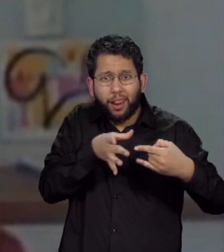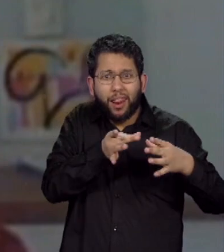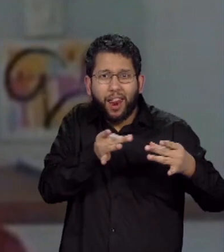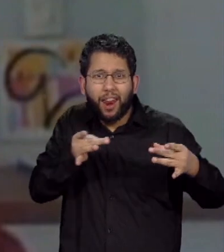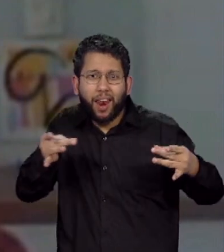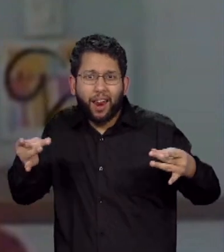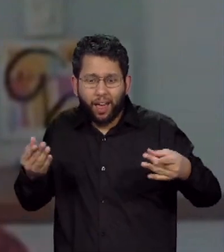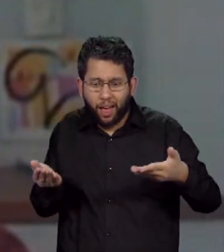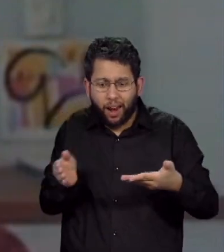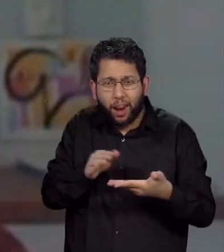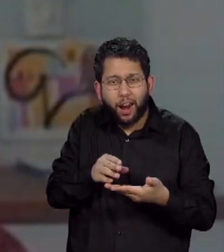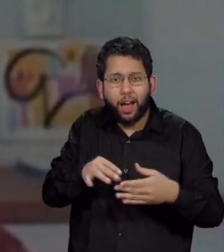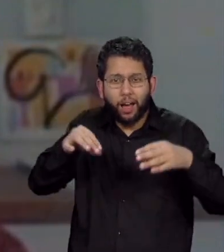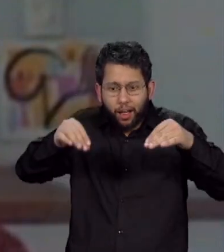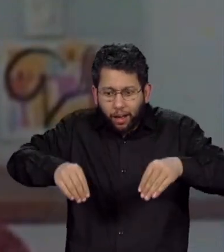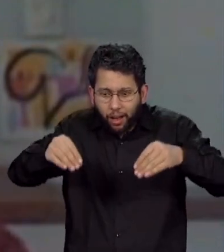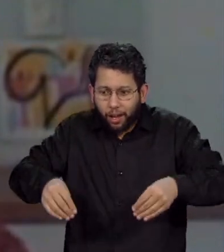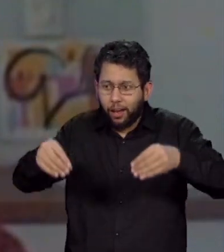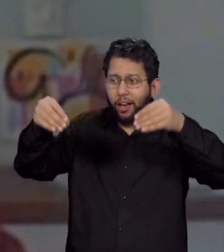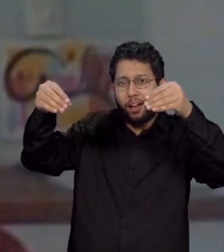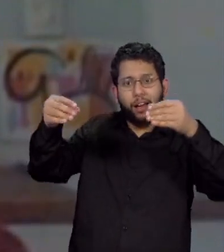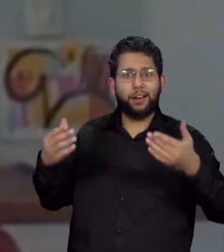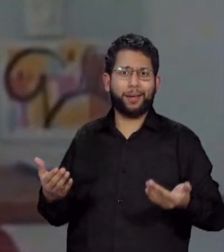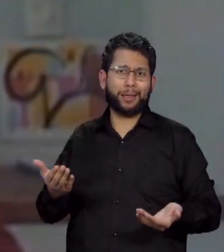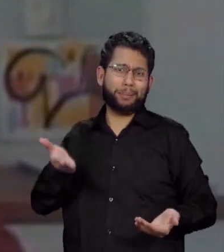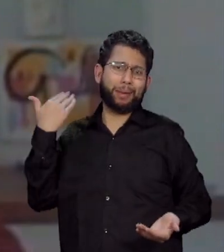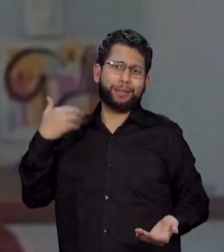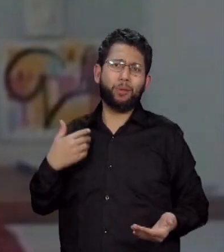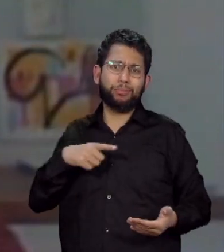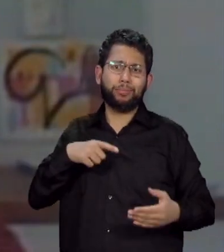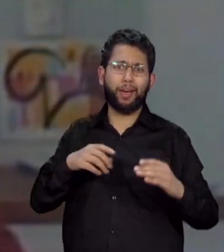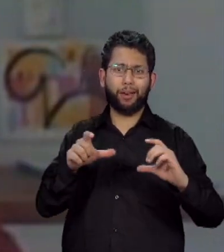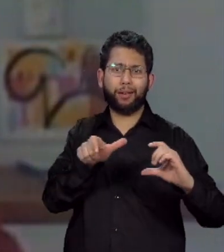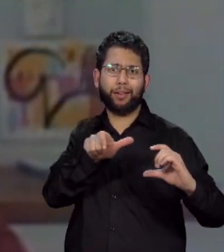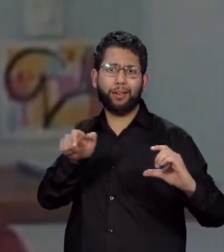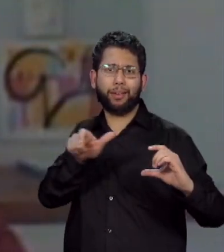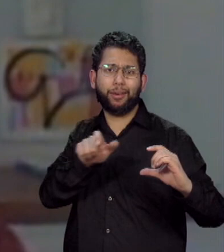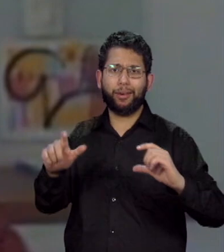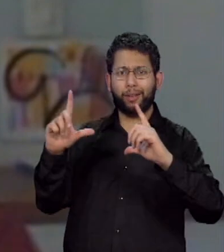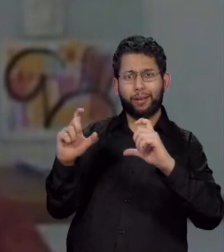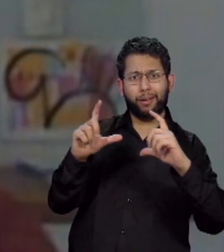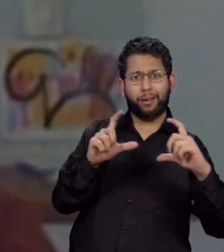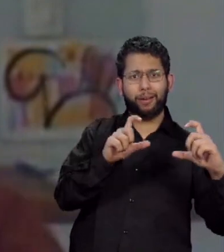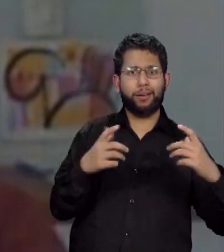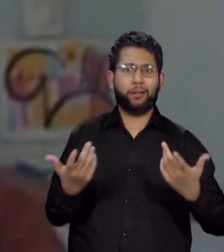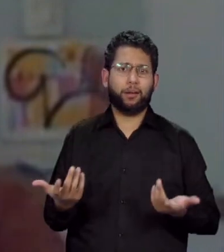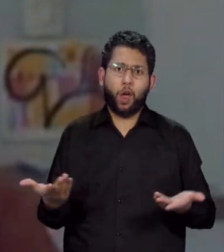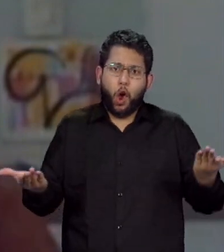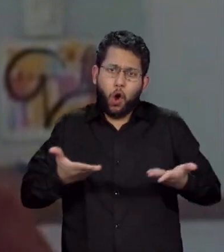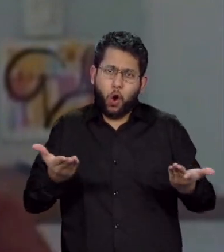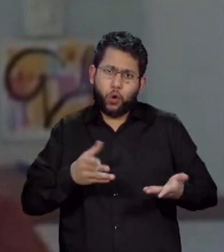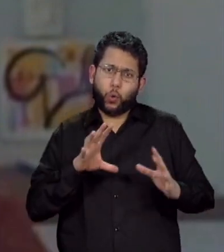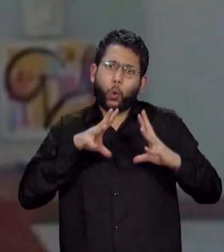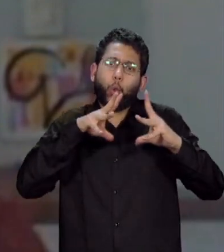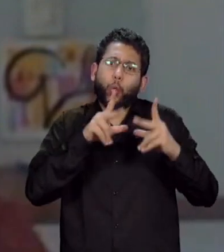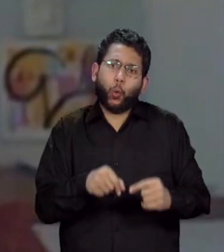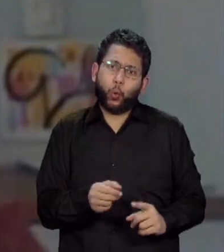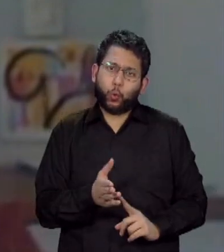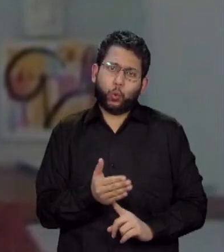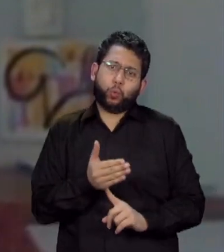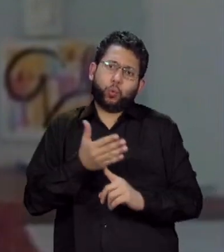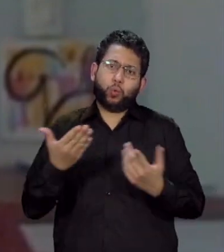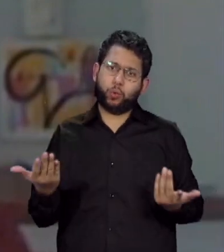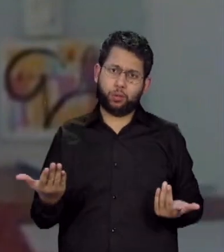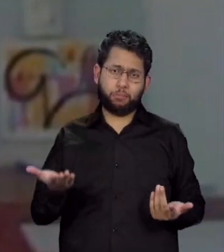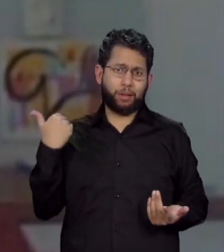películas analógicas, se fotografava de forma analógica, não digital como hoje. Então, os processos químicos estavam em